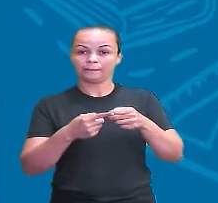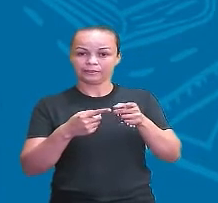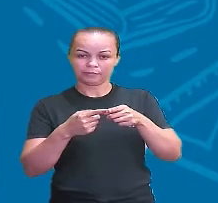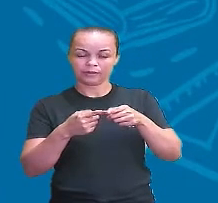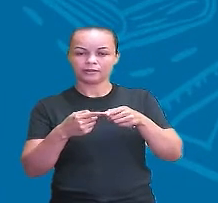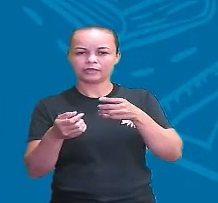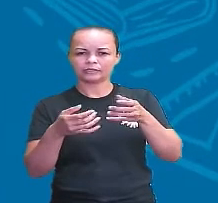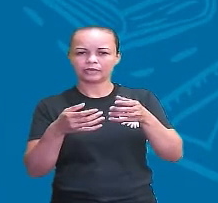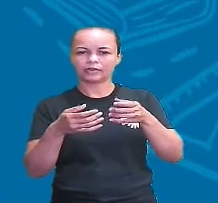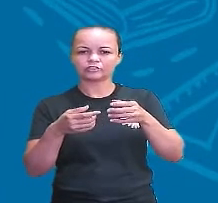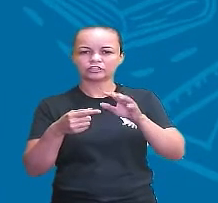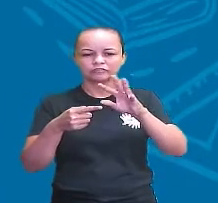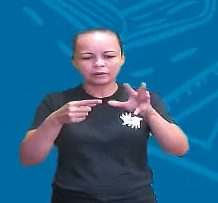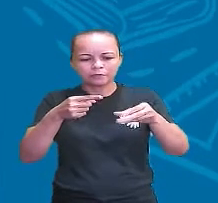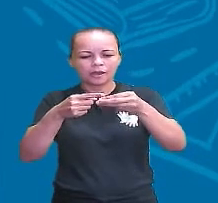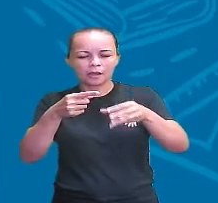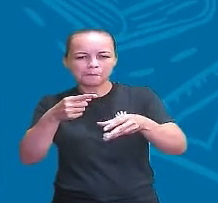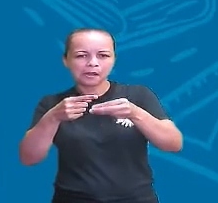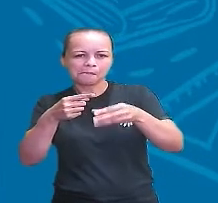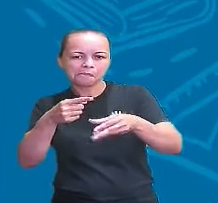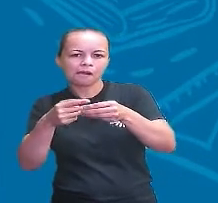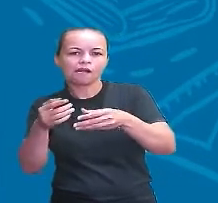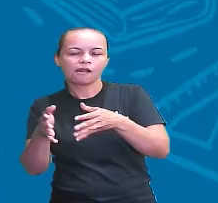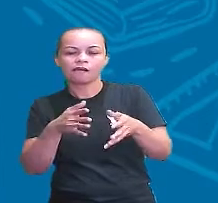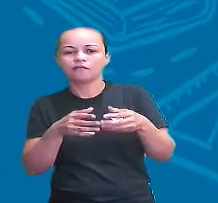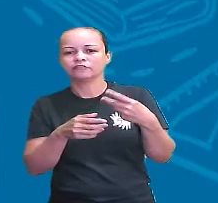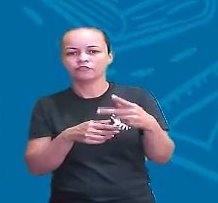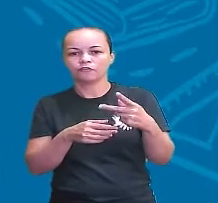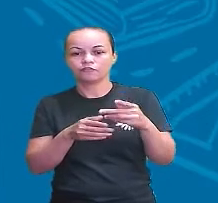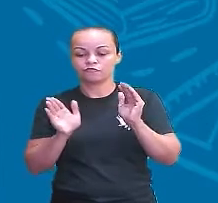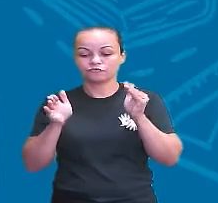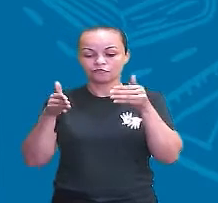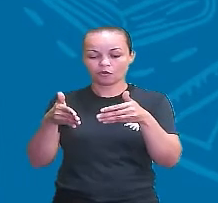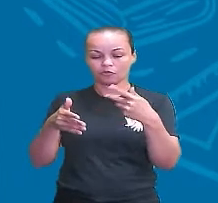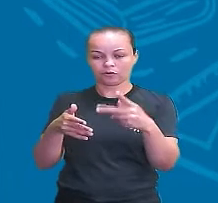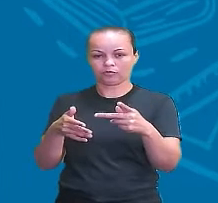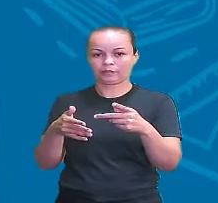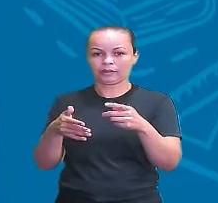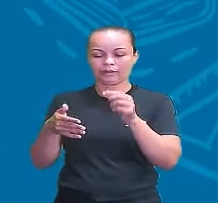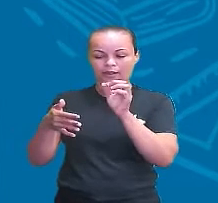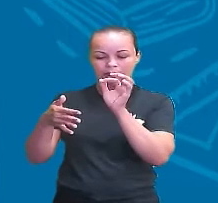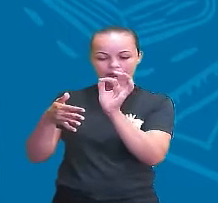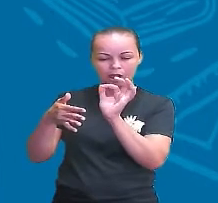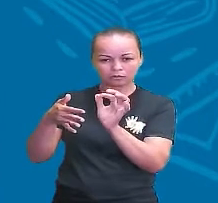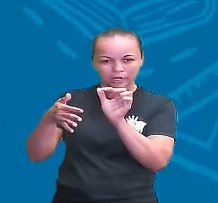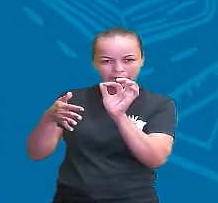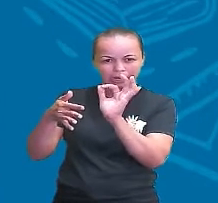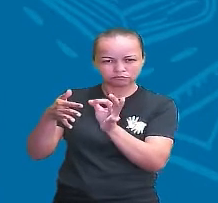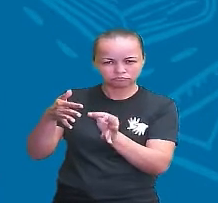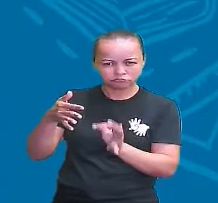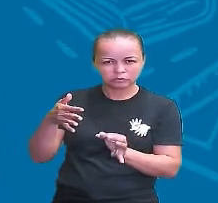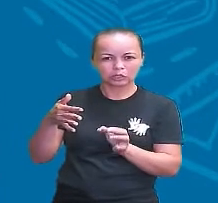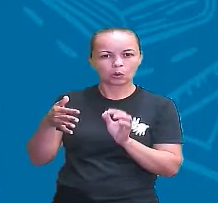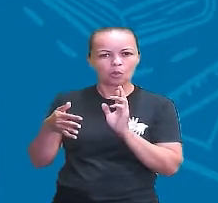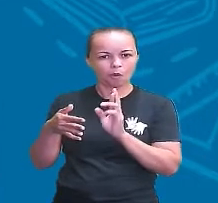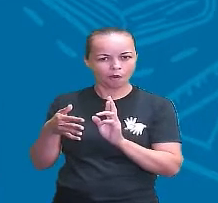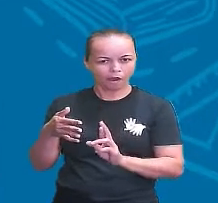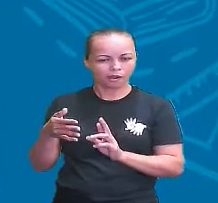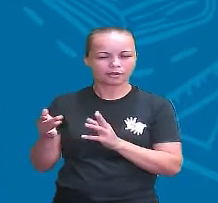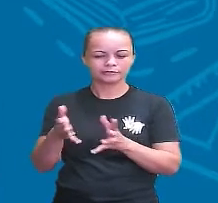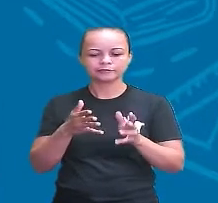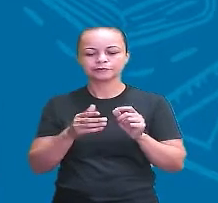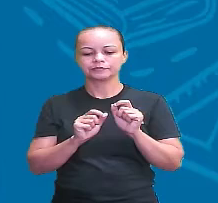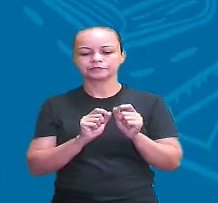vai completar, mas o foco é marcar a alternativa que completa corretamente. A letra A, ela diz